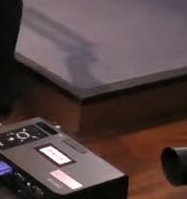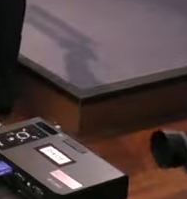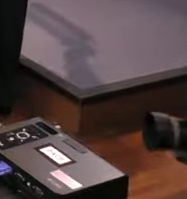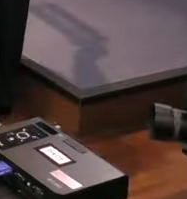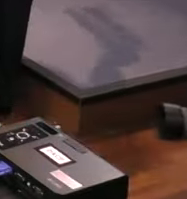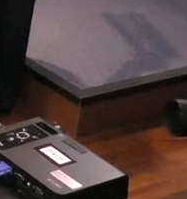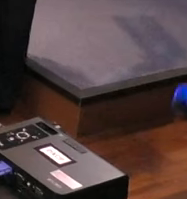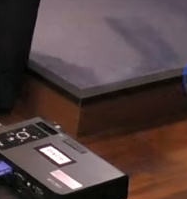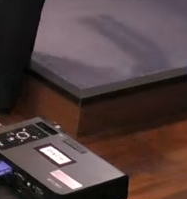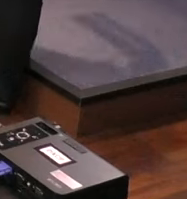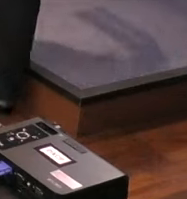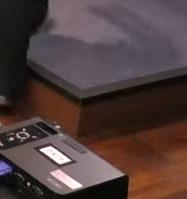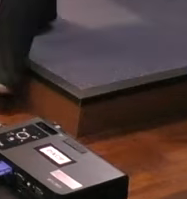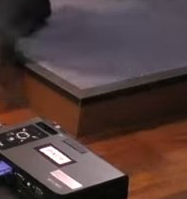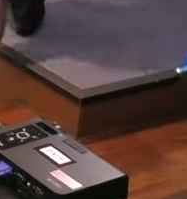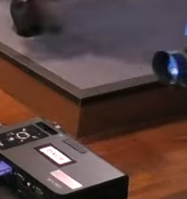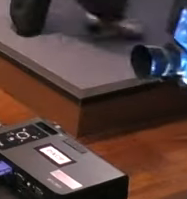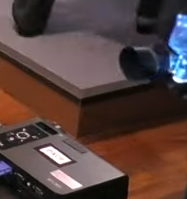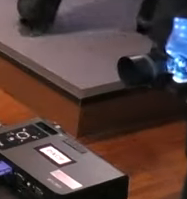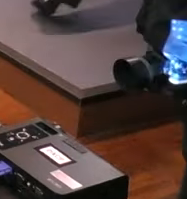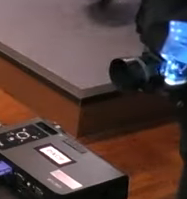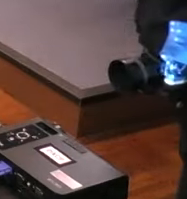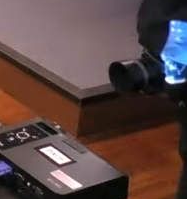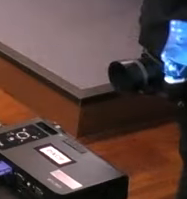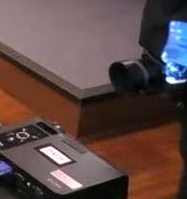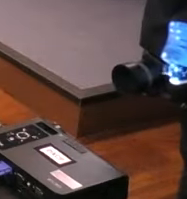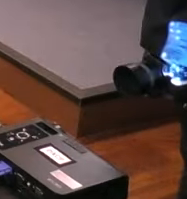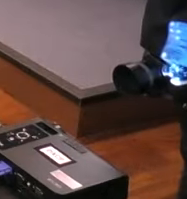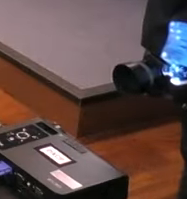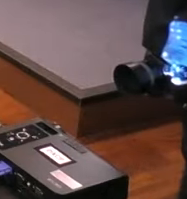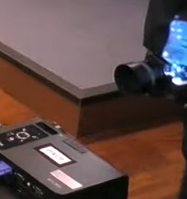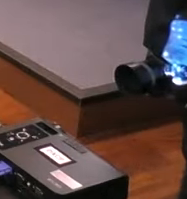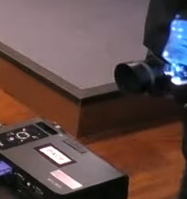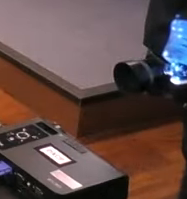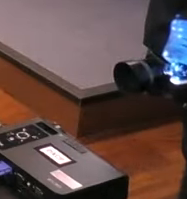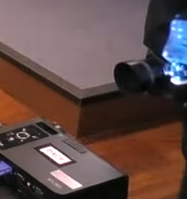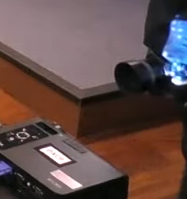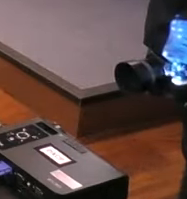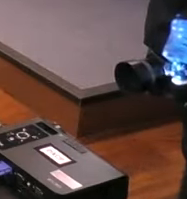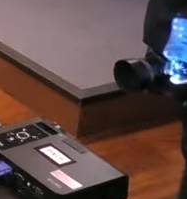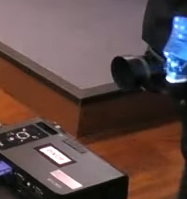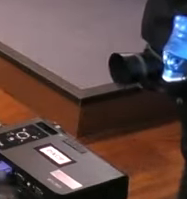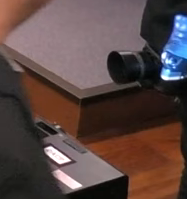necessário, no segundo momento, a gente projeta alguma informação ou traz alguma informação que for necessária.